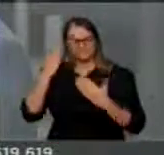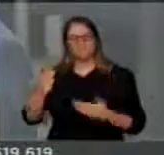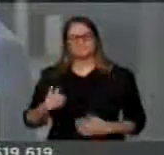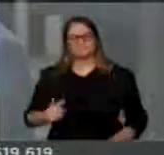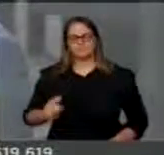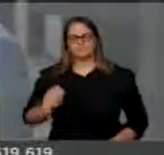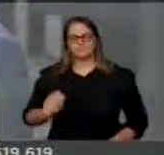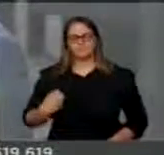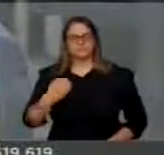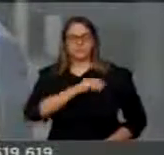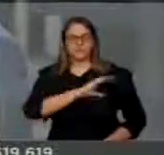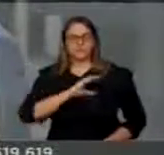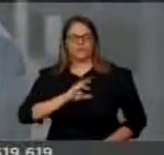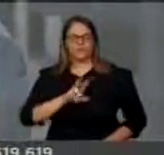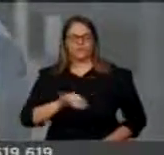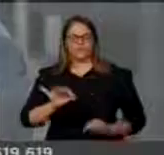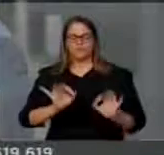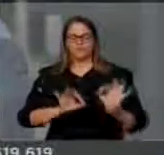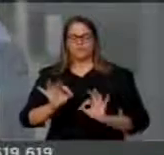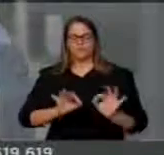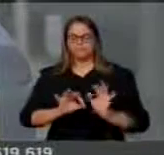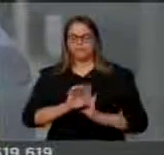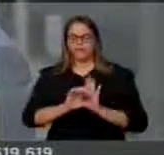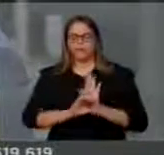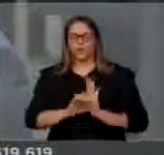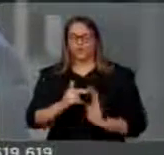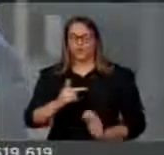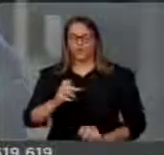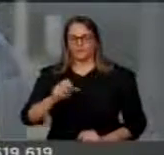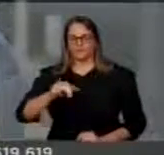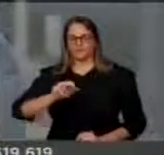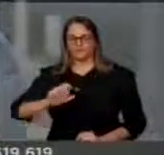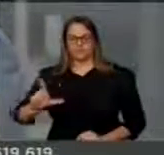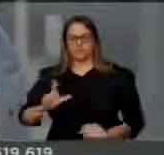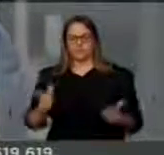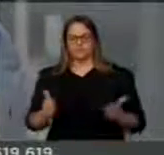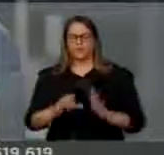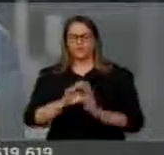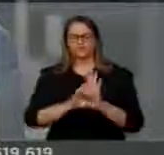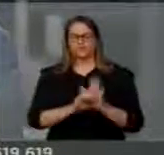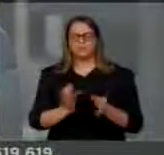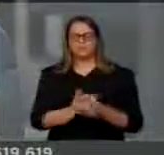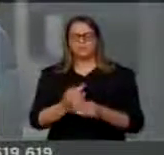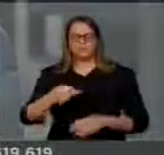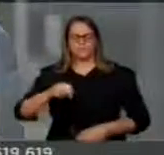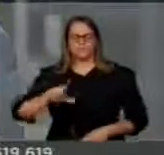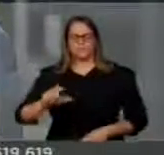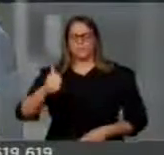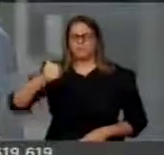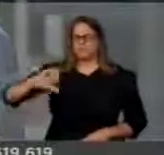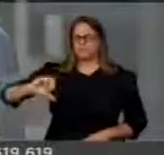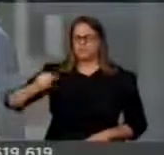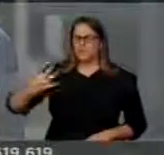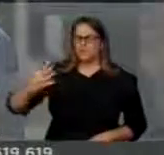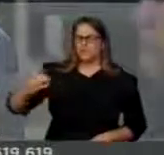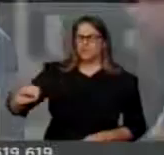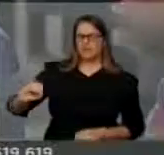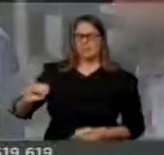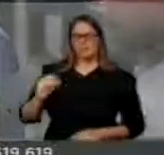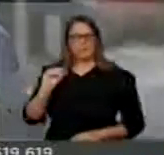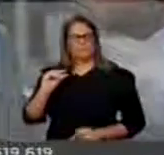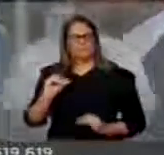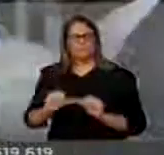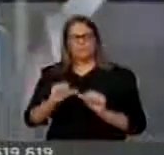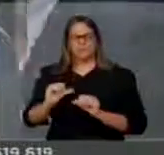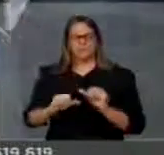que vai atualizar o Código de Processo Penal. A nossa legislação processual penal é de 1940, com pequenas atualizações em